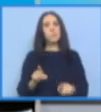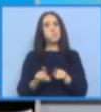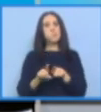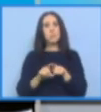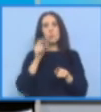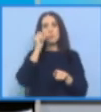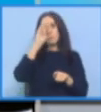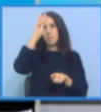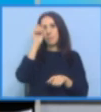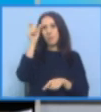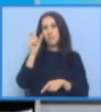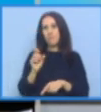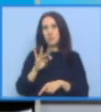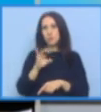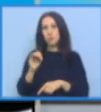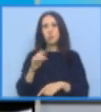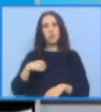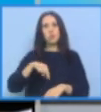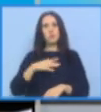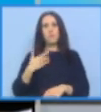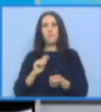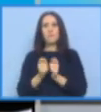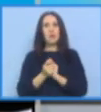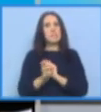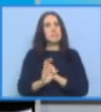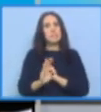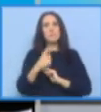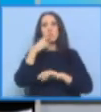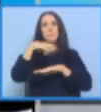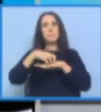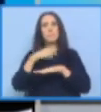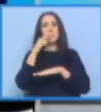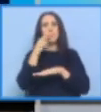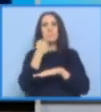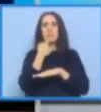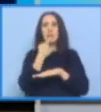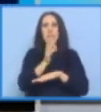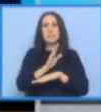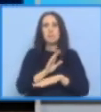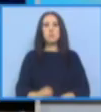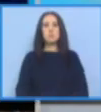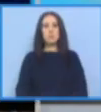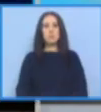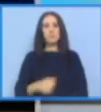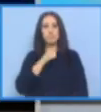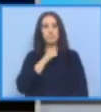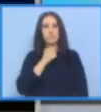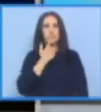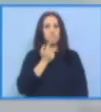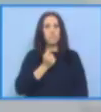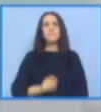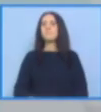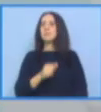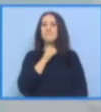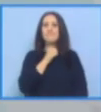Papa Francisco, não nos transformemos em blocos de pedra. Não nos podemos alhear da condição. Não nos podemos alhear. E,